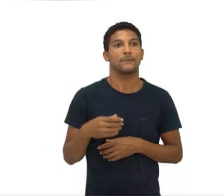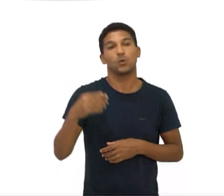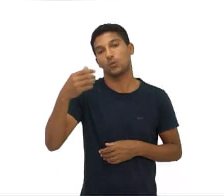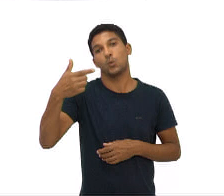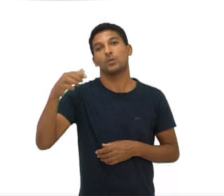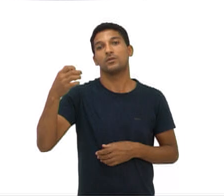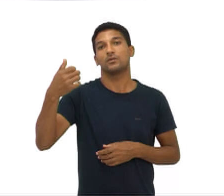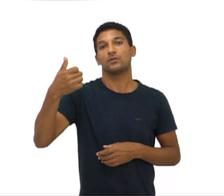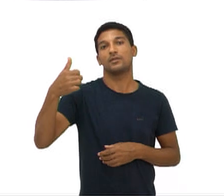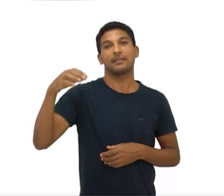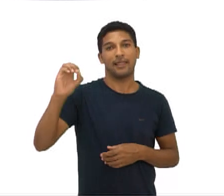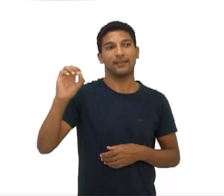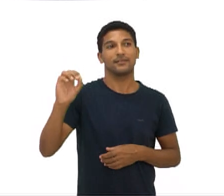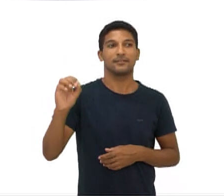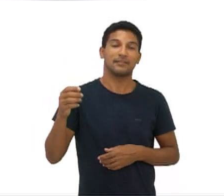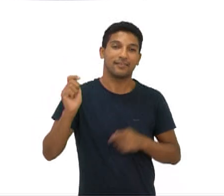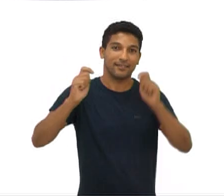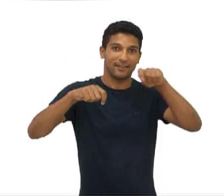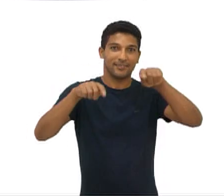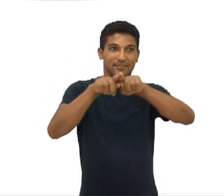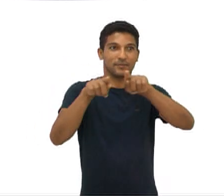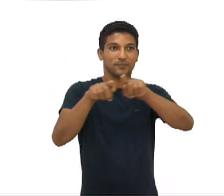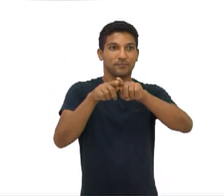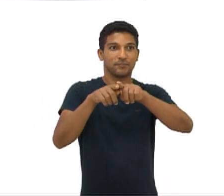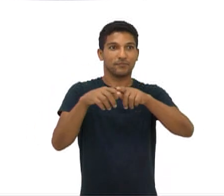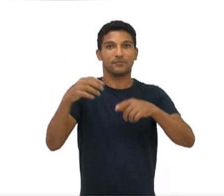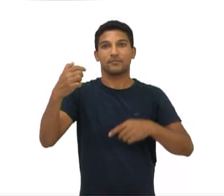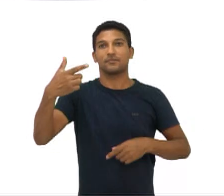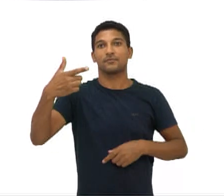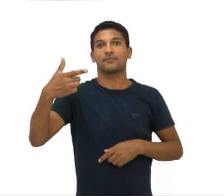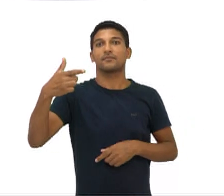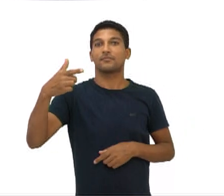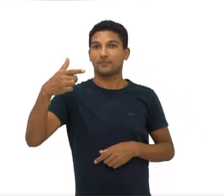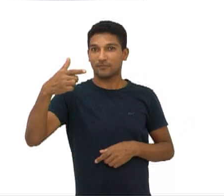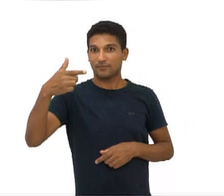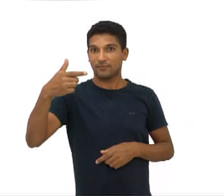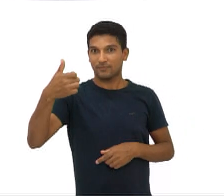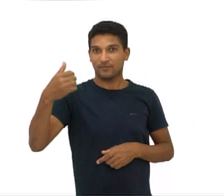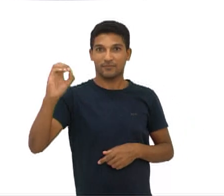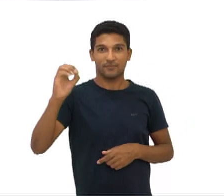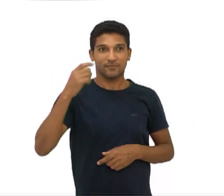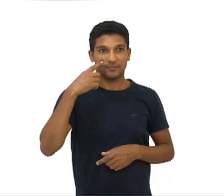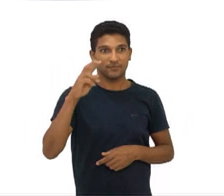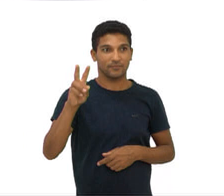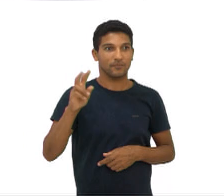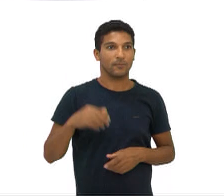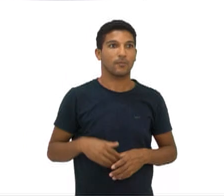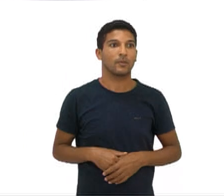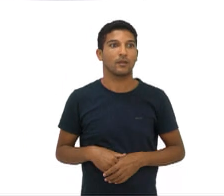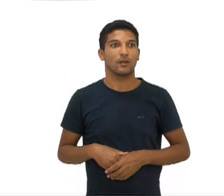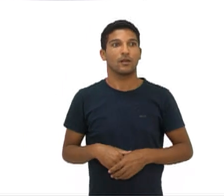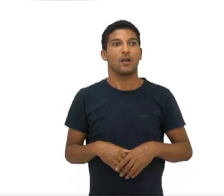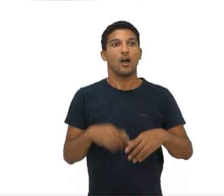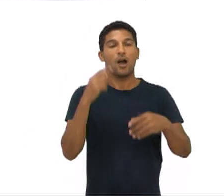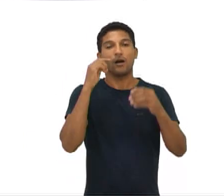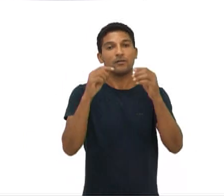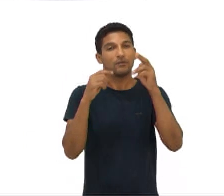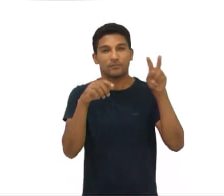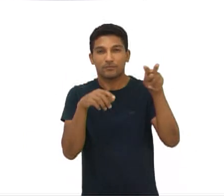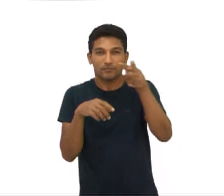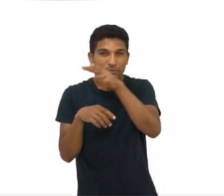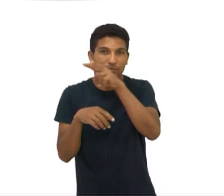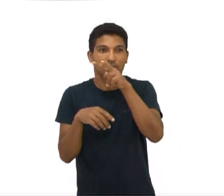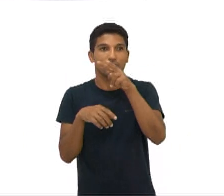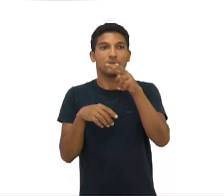serve. Polônio 84, 210, diminui 4 unidades do número de massa, vai para 206, diminui